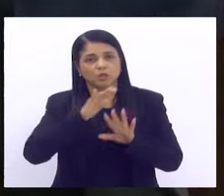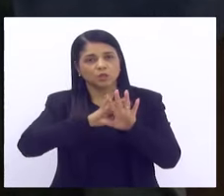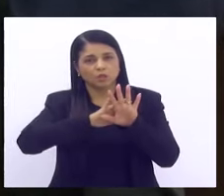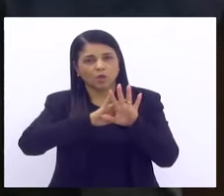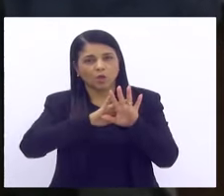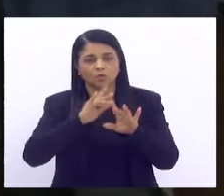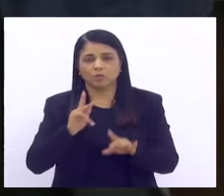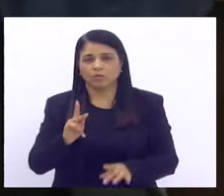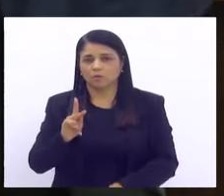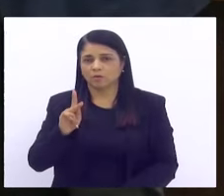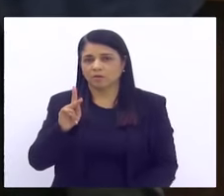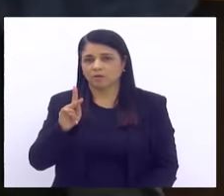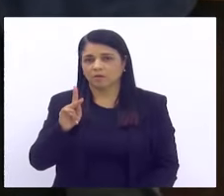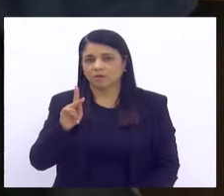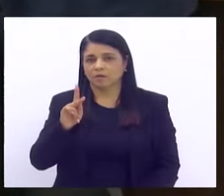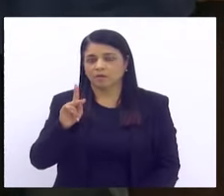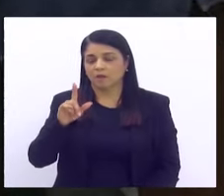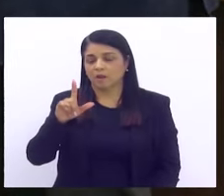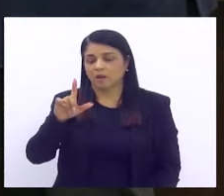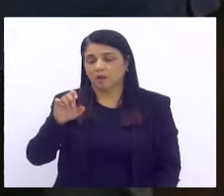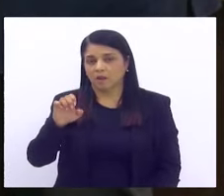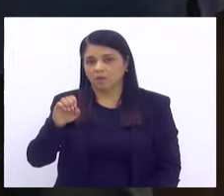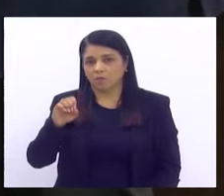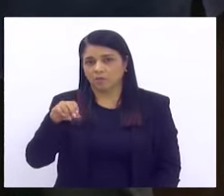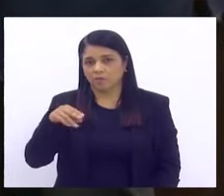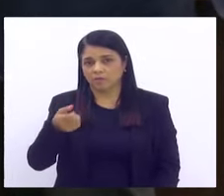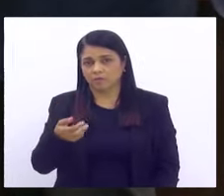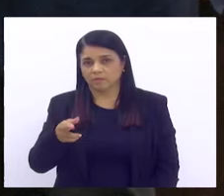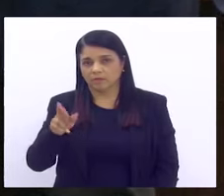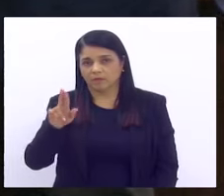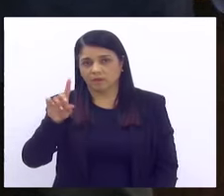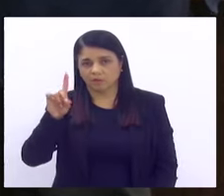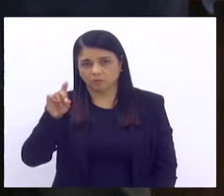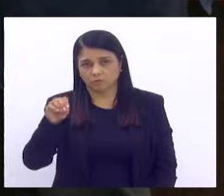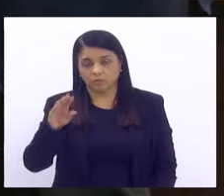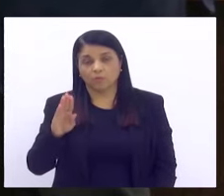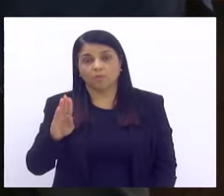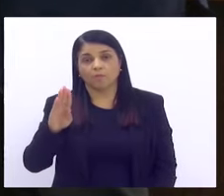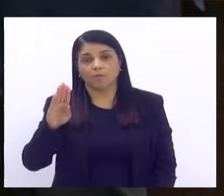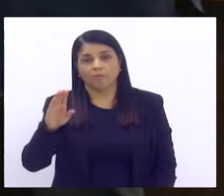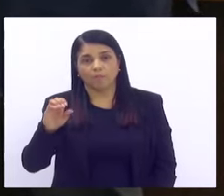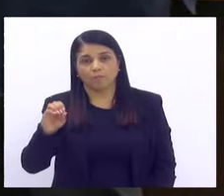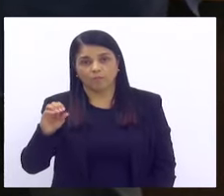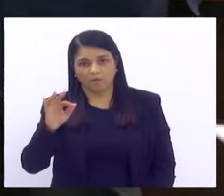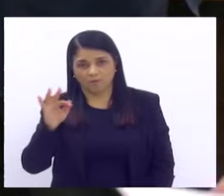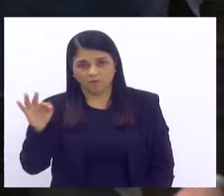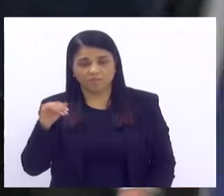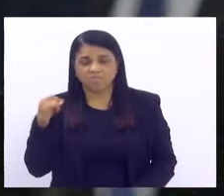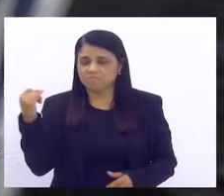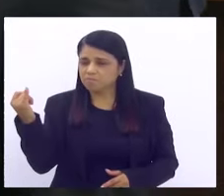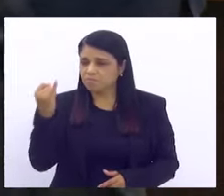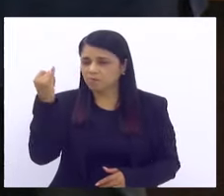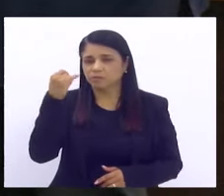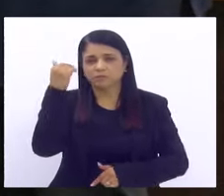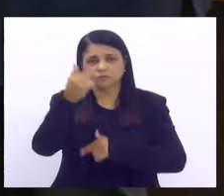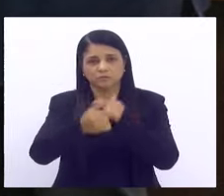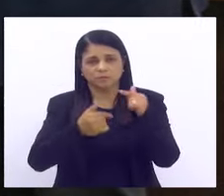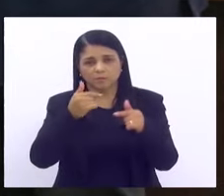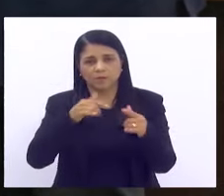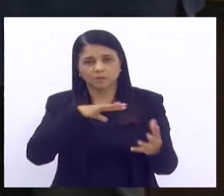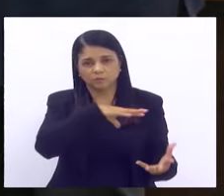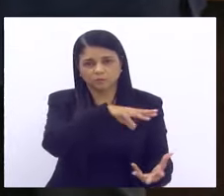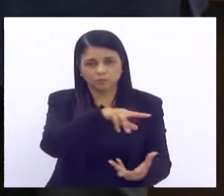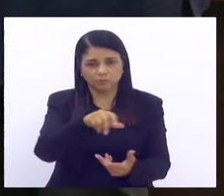teólogo Leonardo Boff, que, para nós, é muito importante o trabalho que ele faz no mundo todo, também aqui